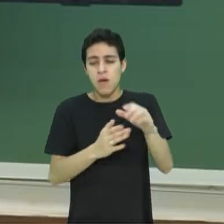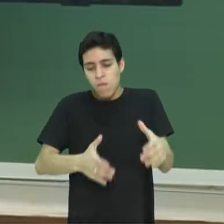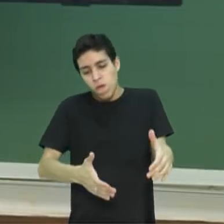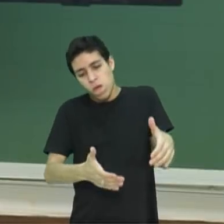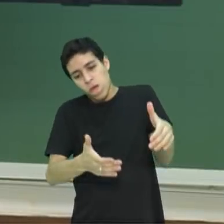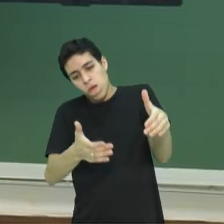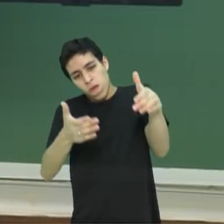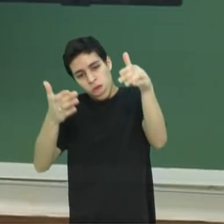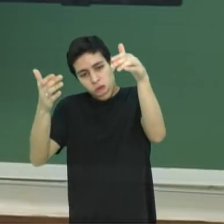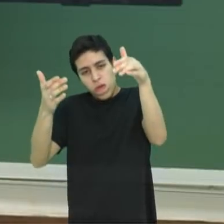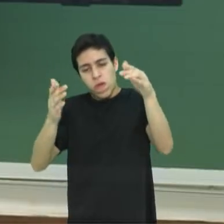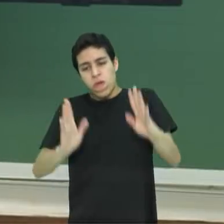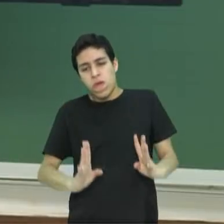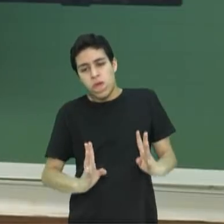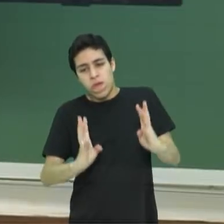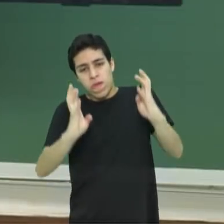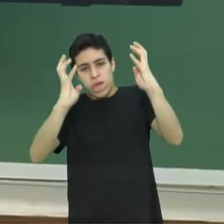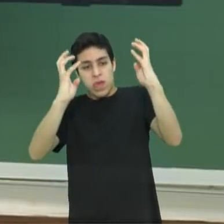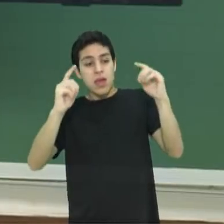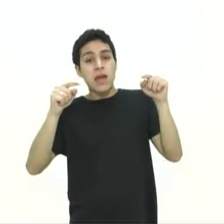muito atraentes para o turismo.